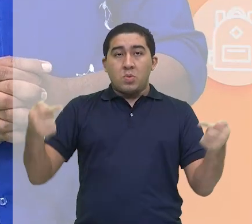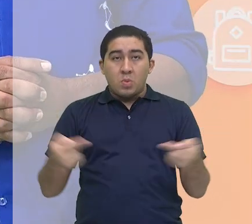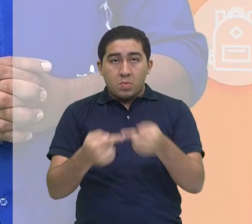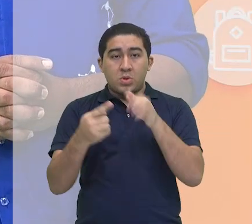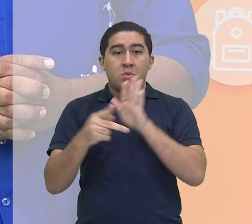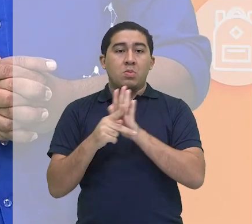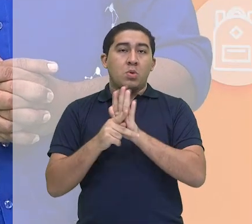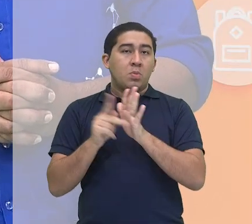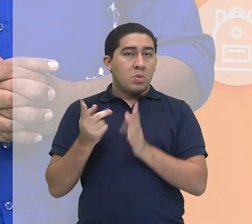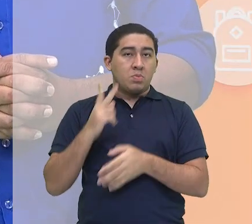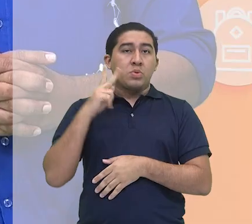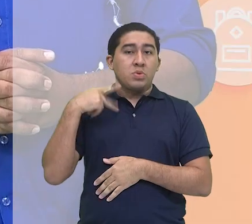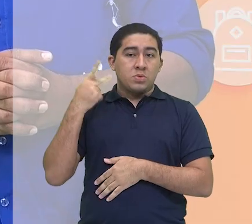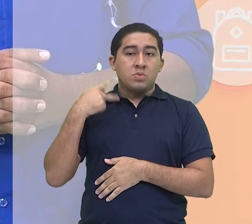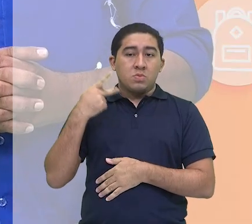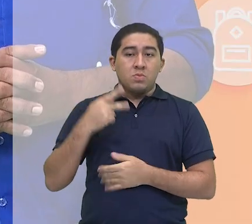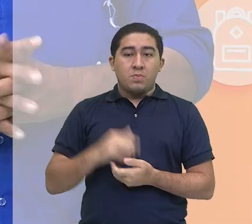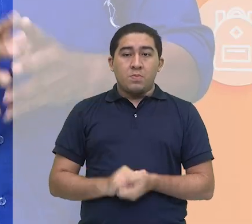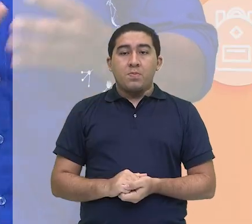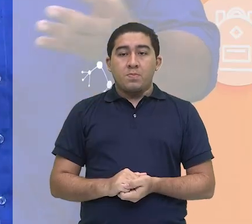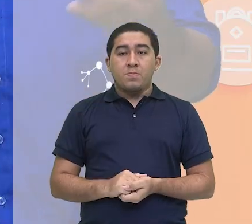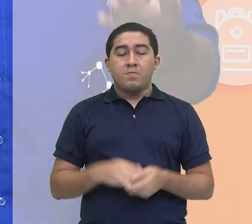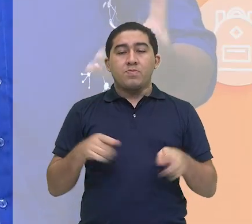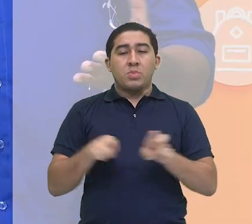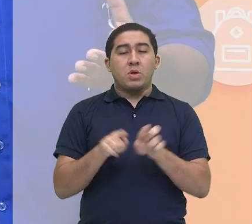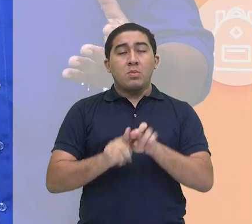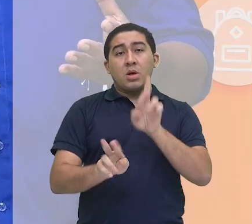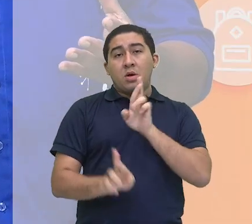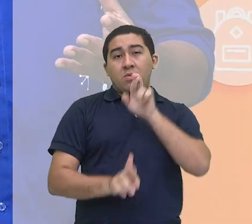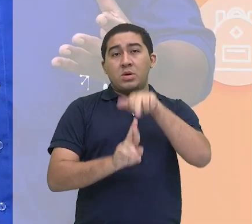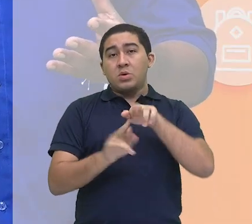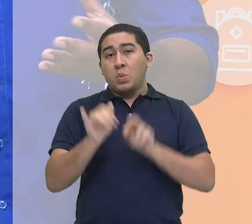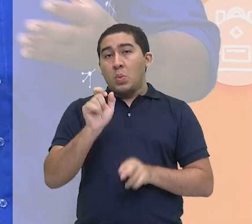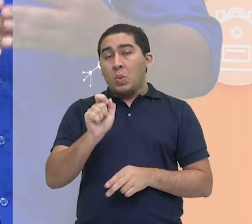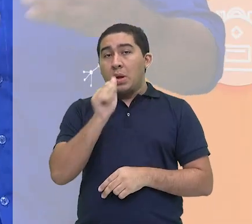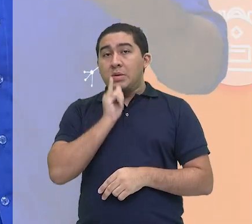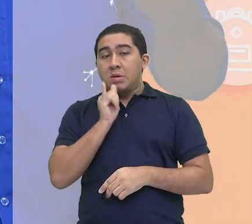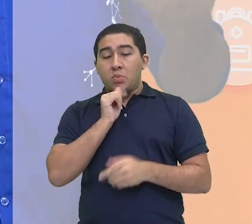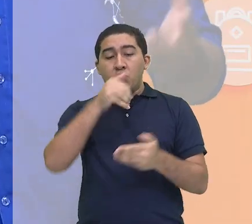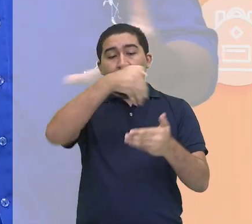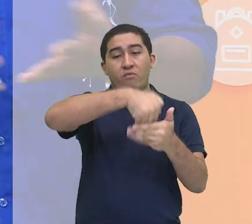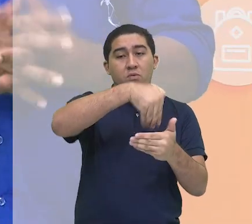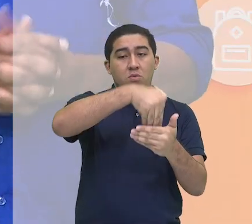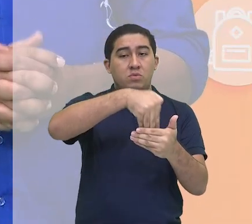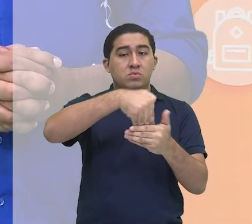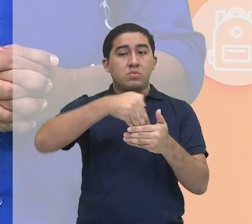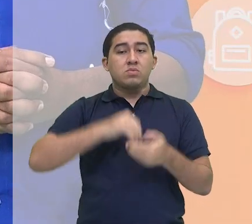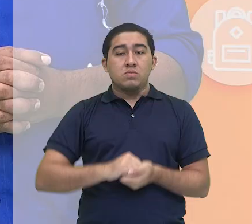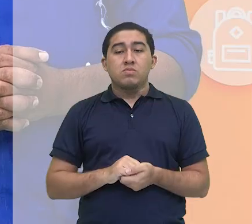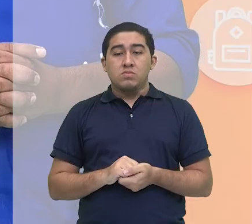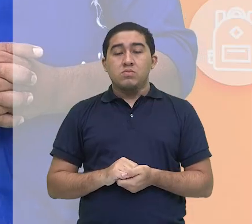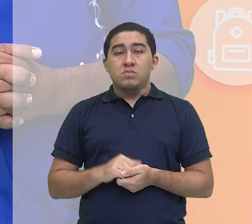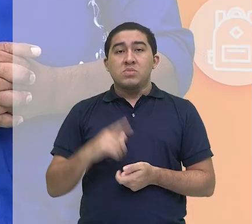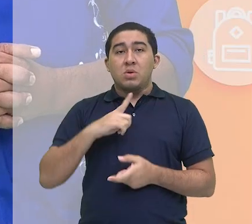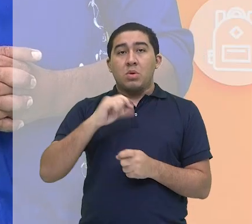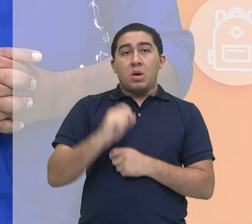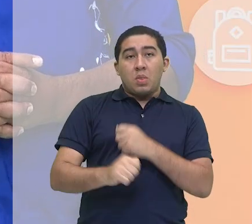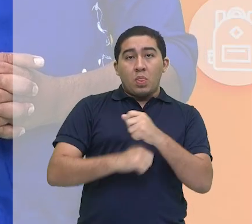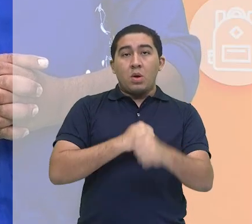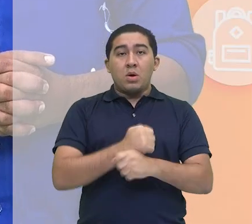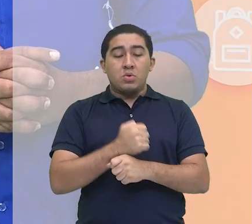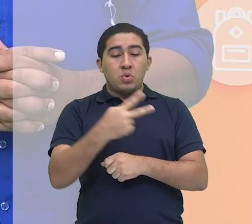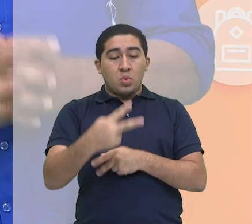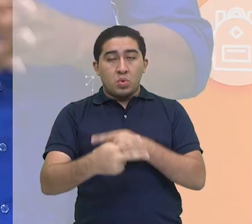para a questão política. E são questões como votar, por exemplo, a cada 2 anos há uma eleição, a